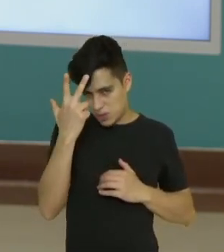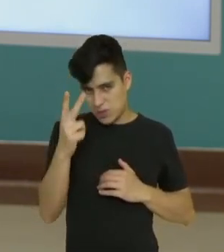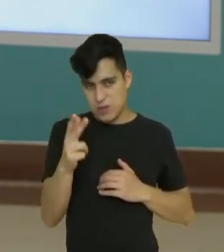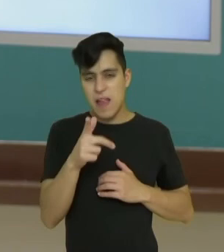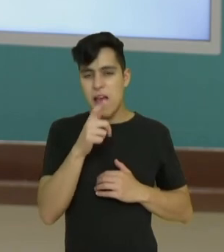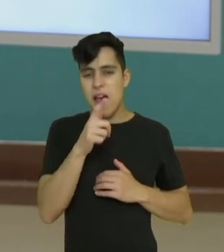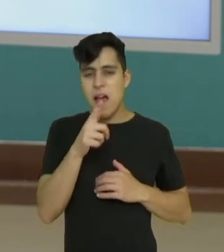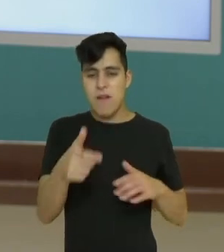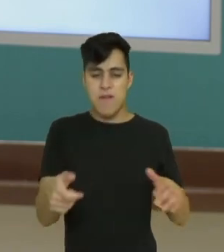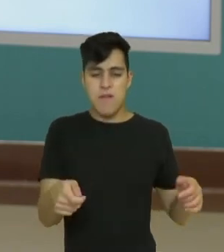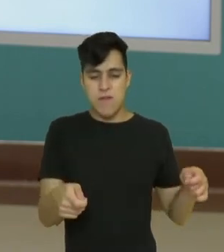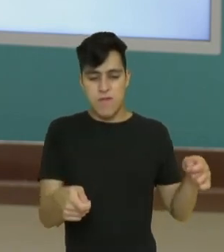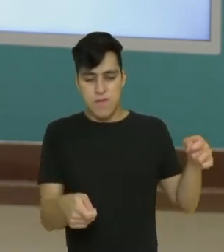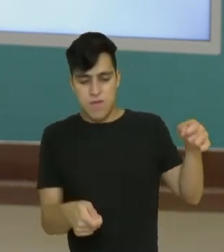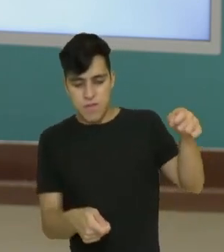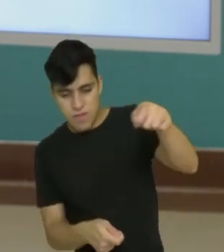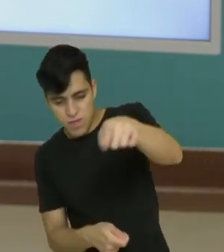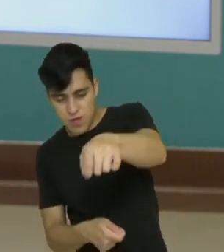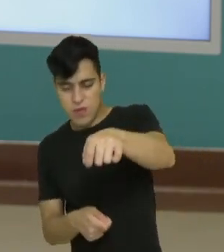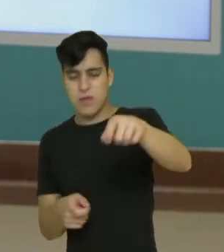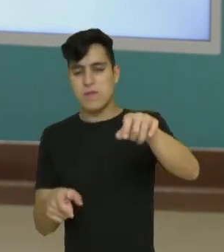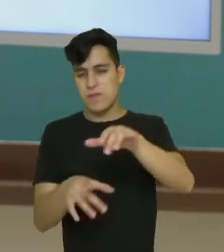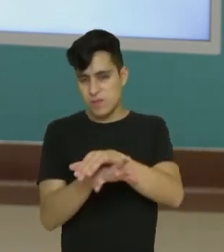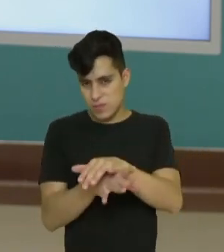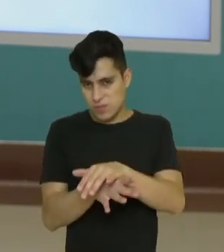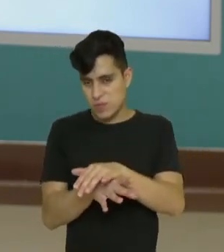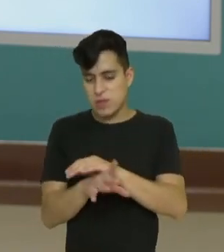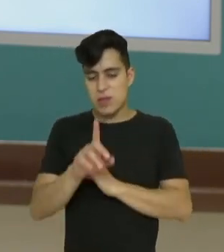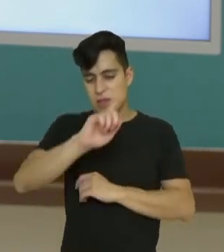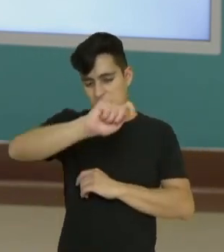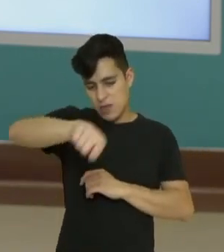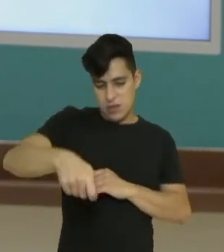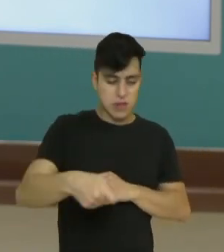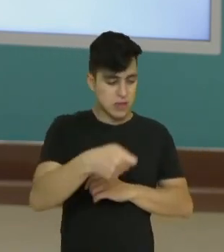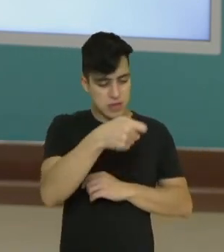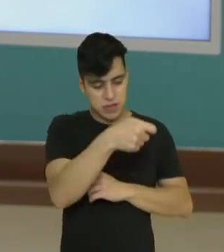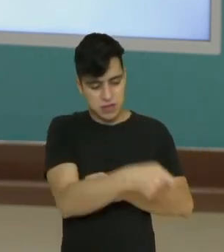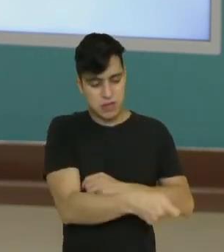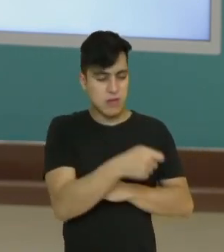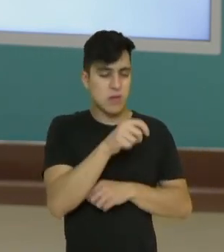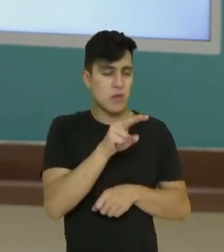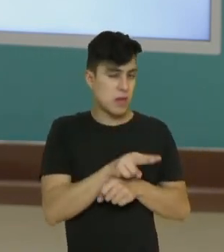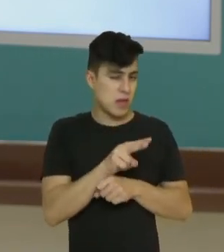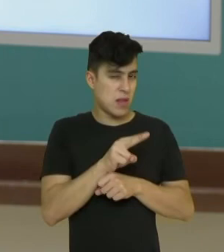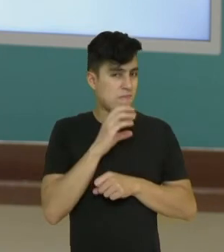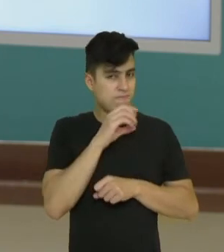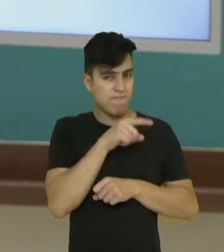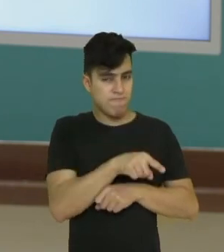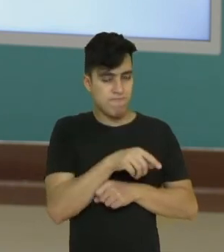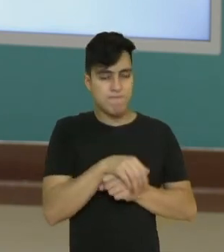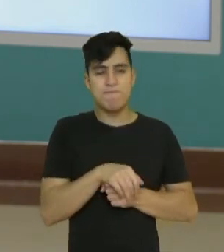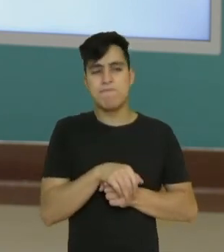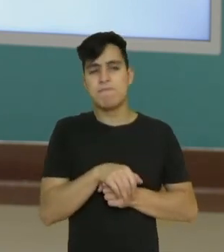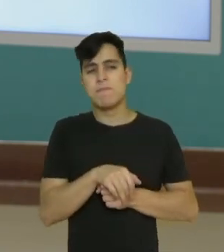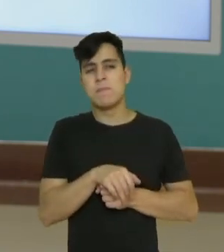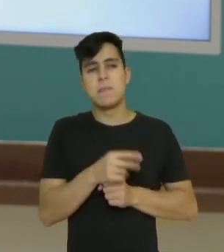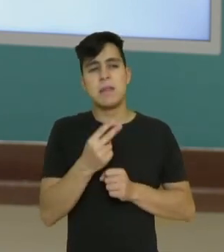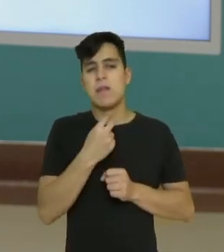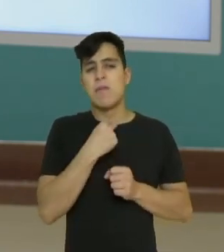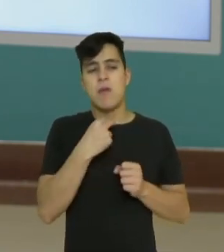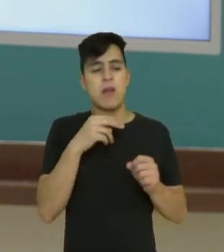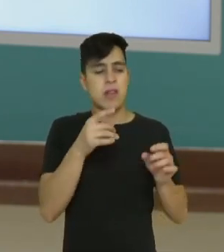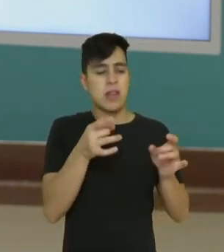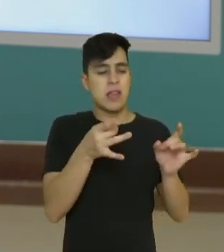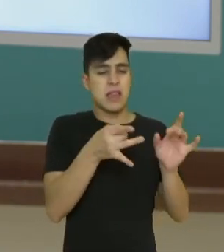Escorre aquela água com cuidado, retira com uma colher, cuidado para não se queimar com água quente. Não retire a